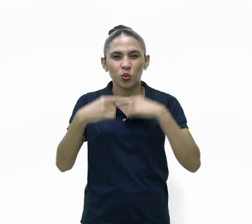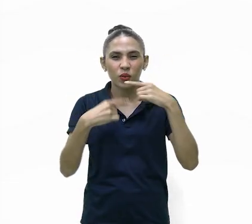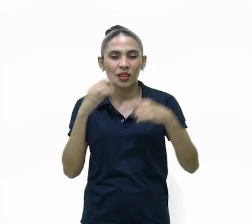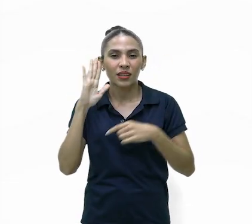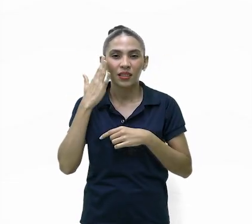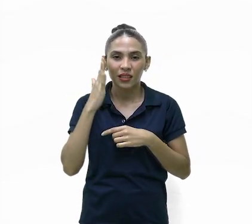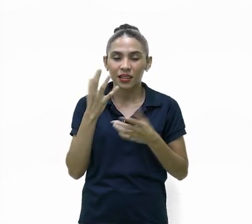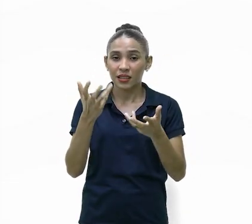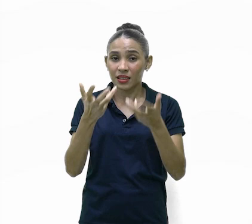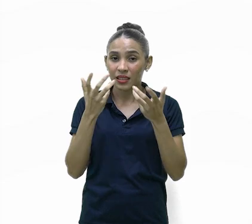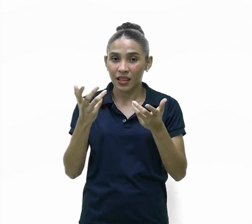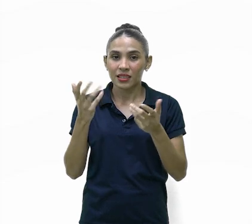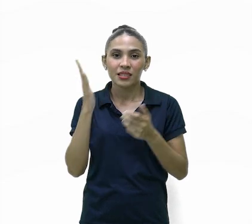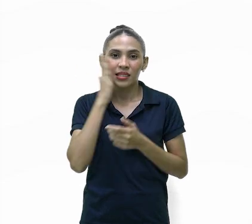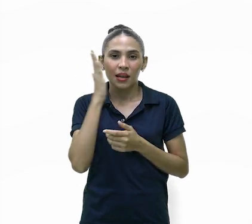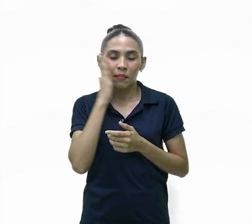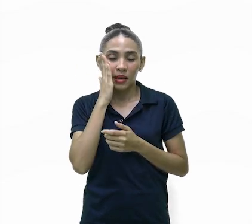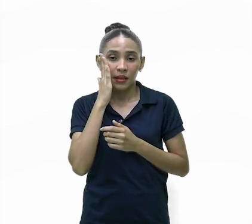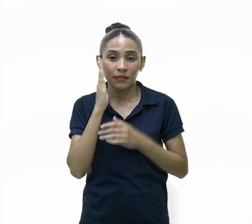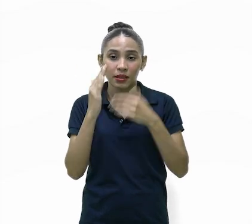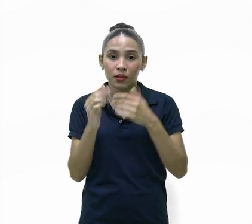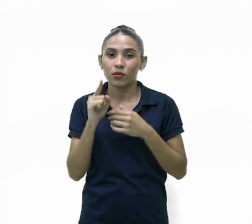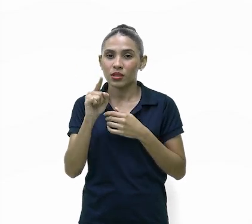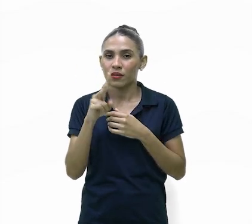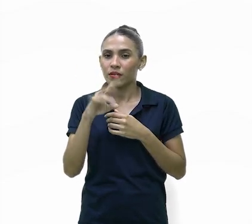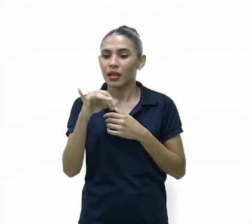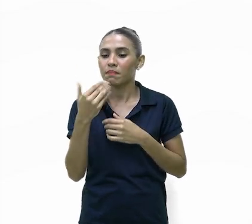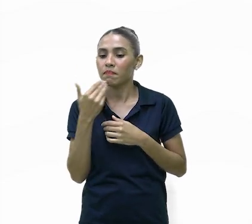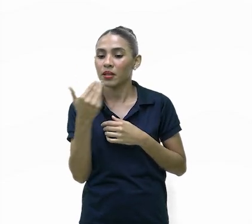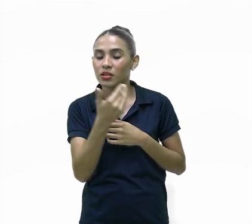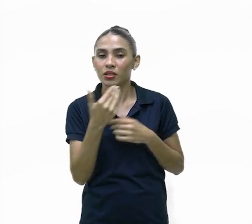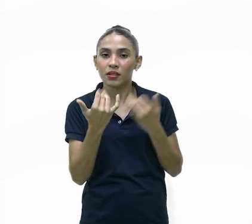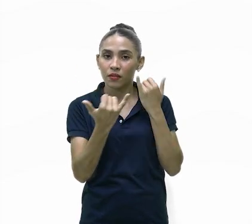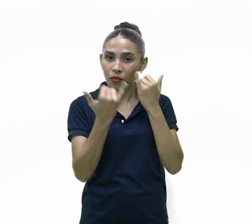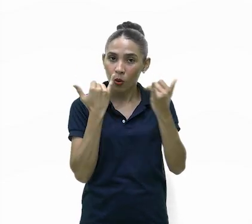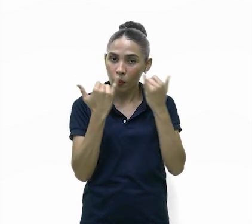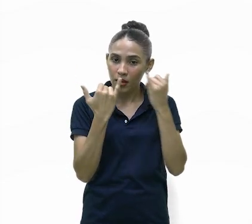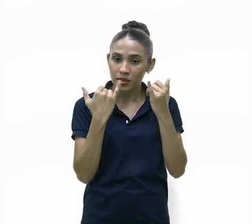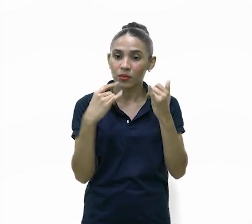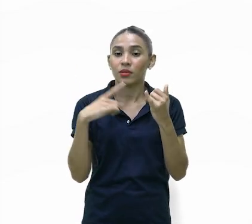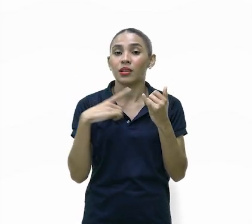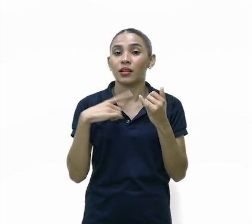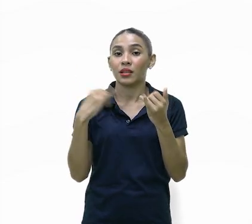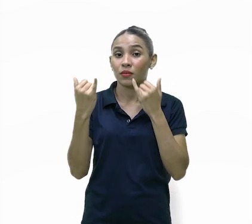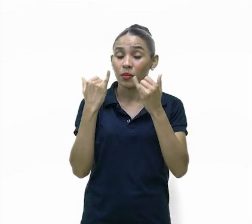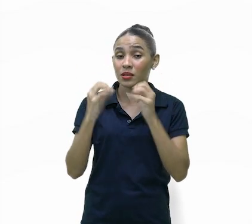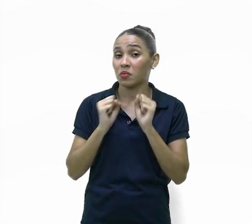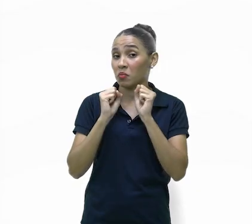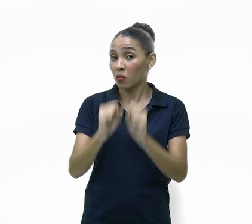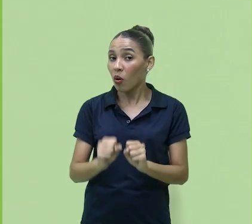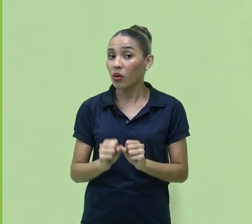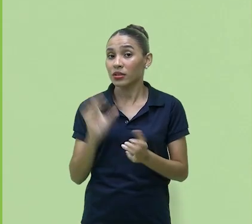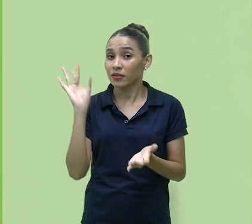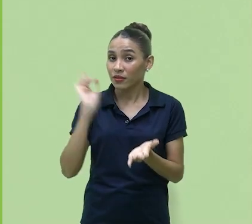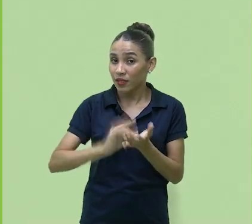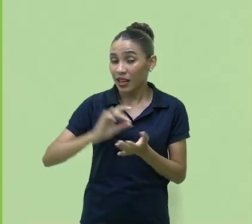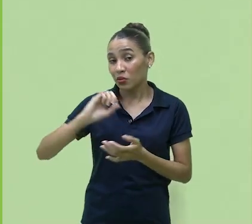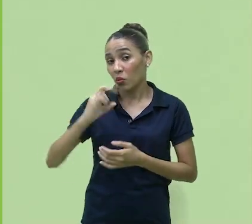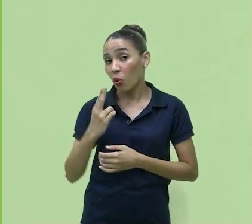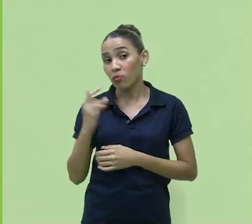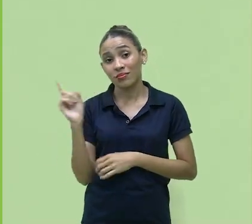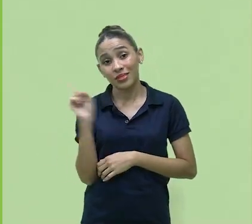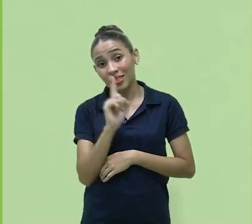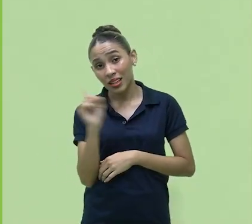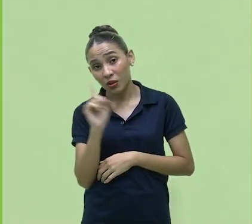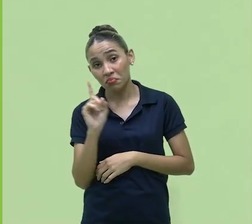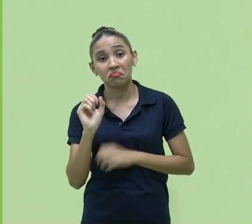e que você quer se automedicar, por exemplo, você vai lá pedir informação, tem informações que elas podem ser verdadeiras e tem outras informações que